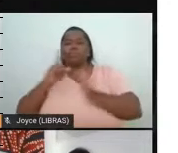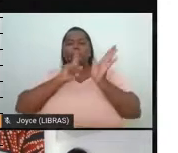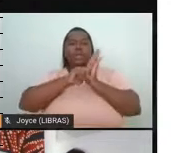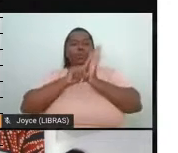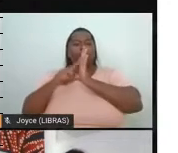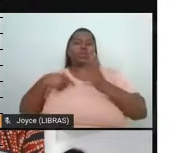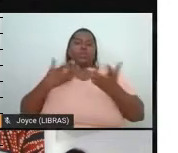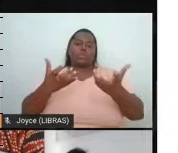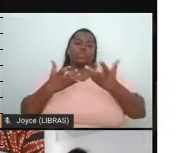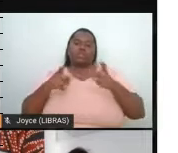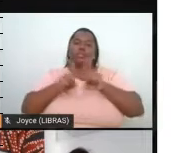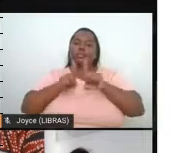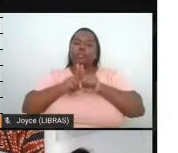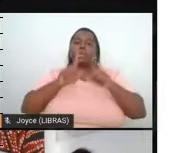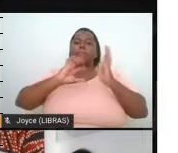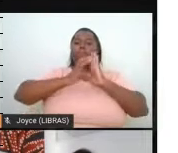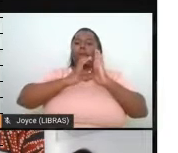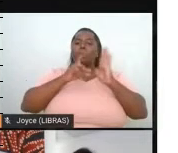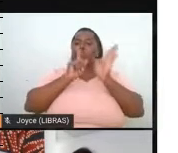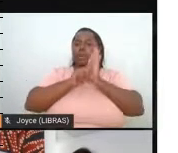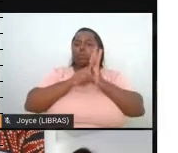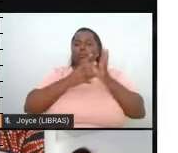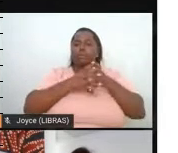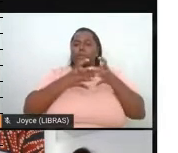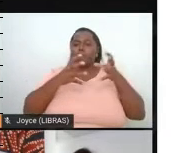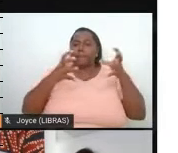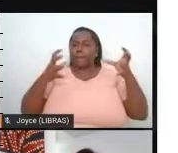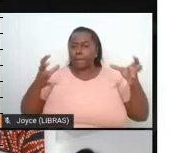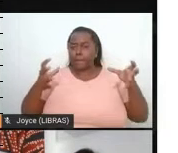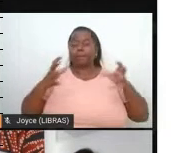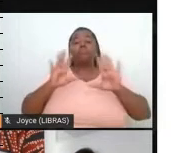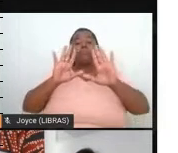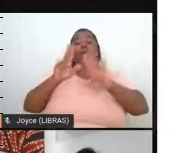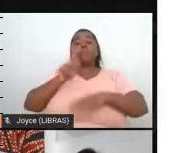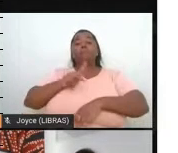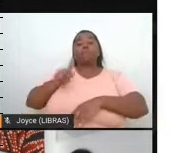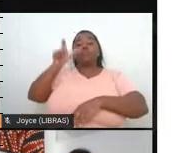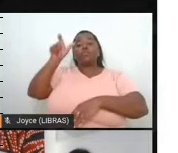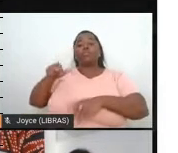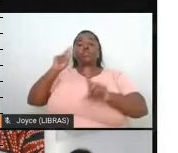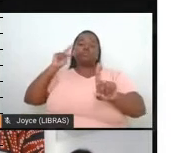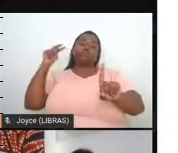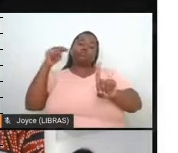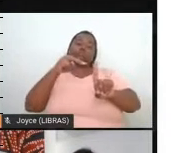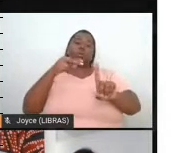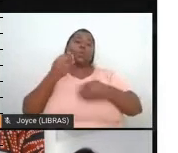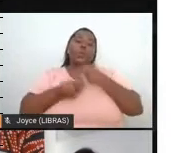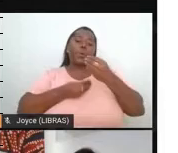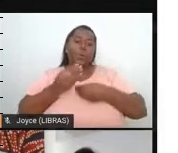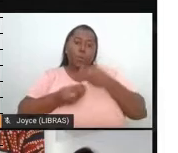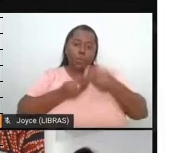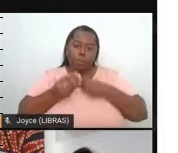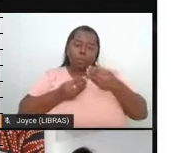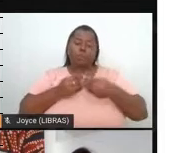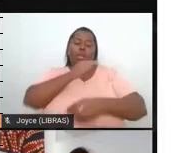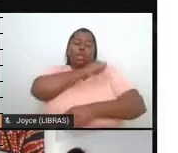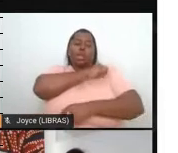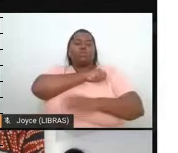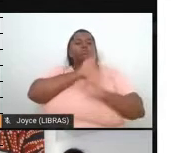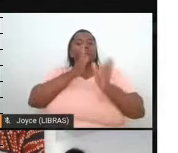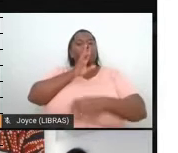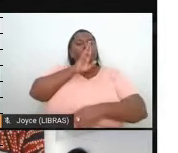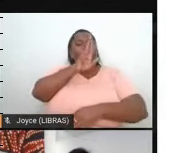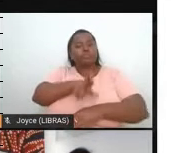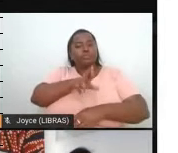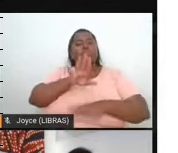questões. E aí, qual é a visão do professor, depois que o aluno respondeu essa questão, né? Ele pode verificar os